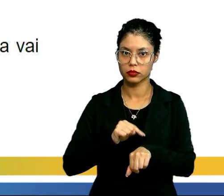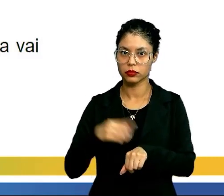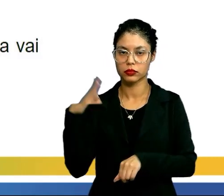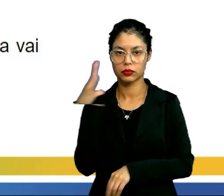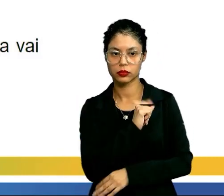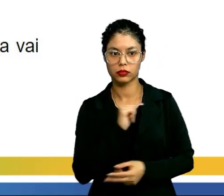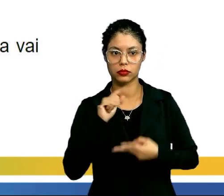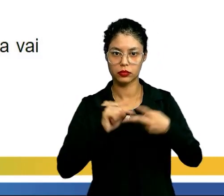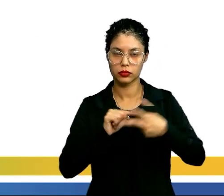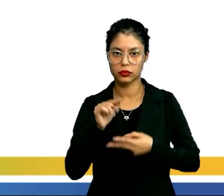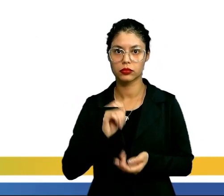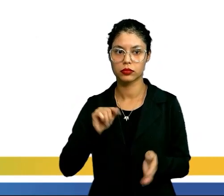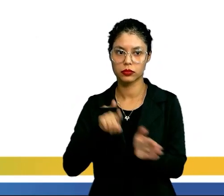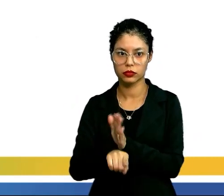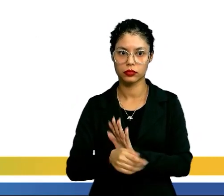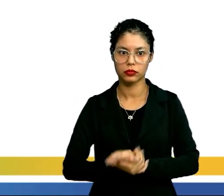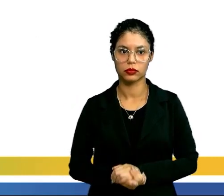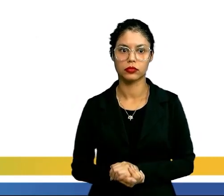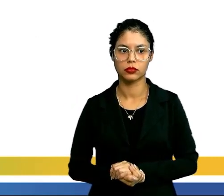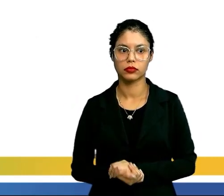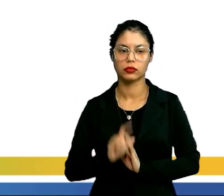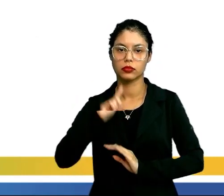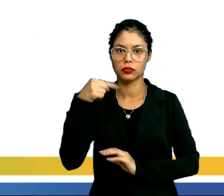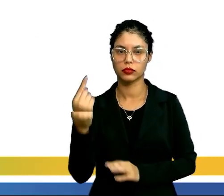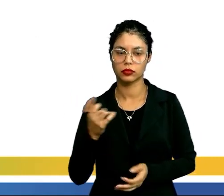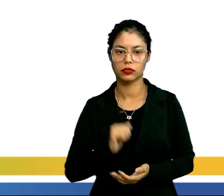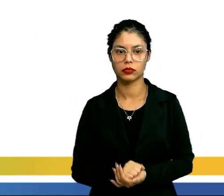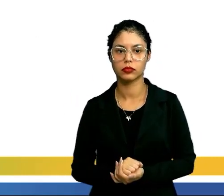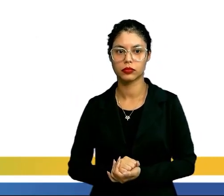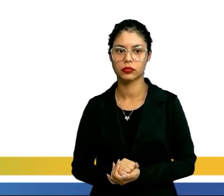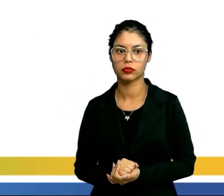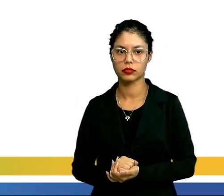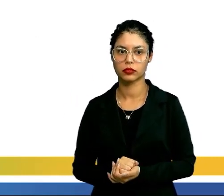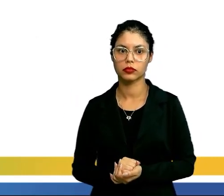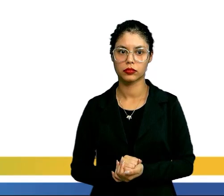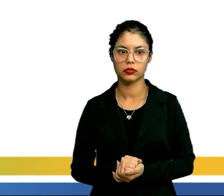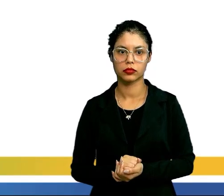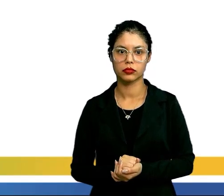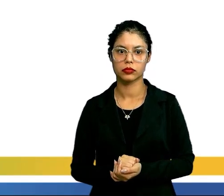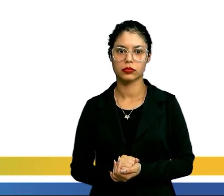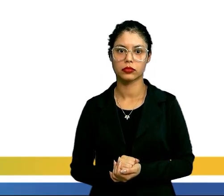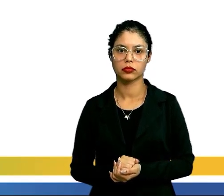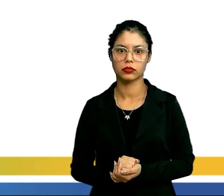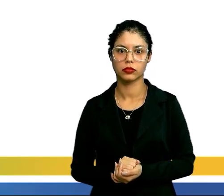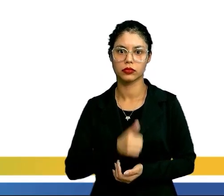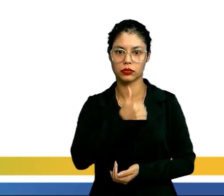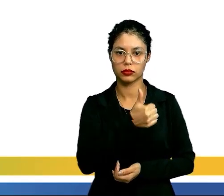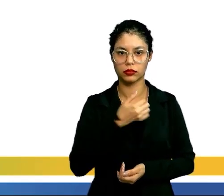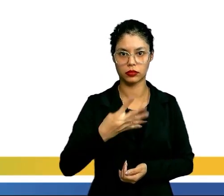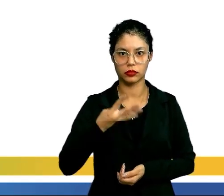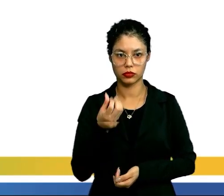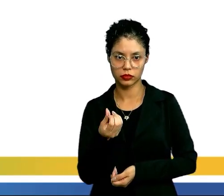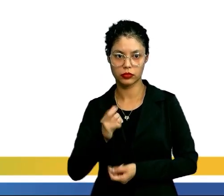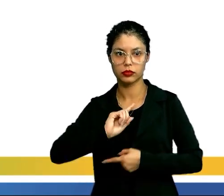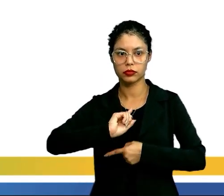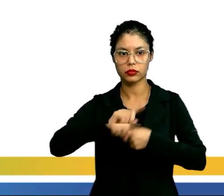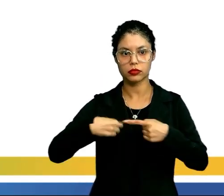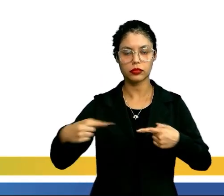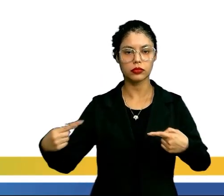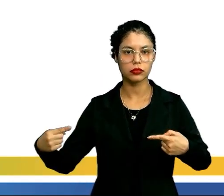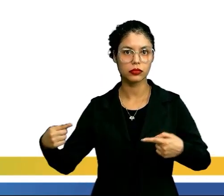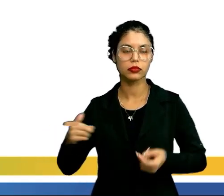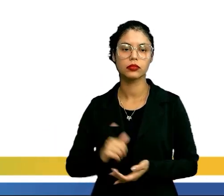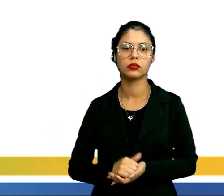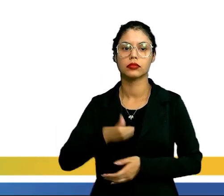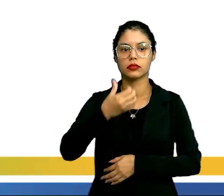nós temos mais duas questões, então vamos à próxima questão, que está lá na página 146 do nosso livro, A